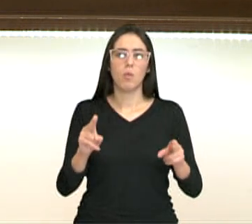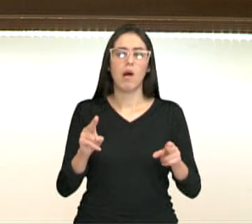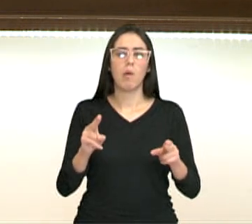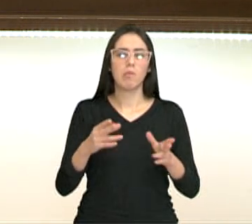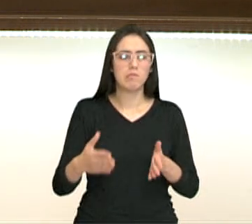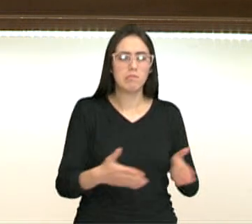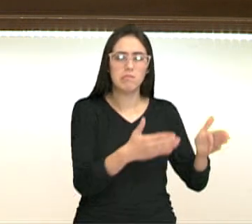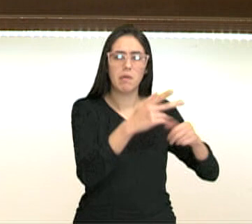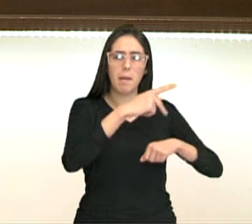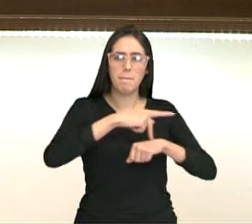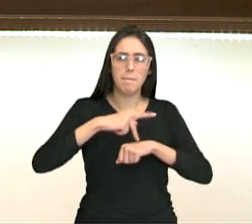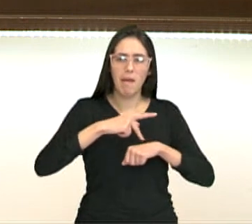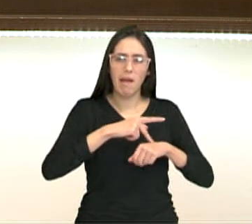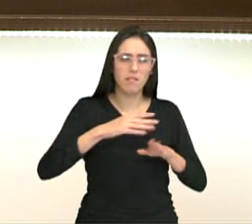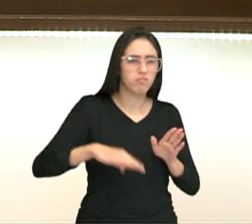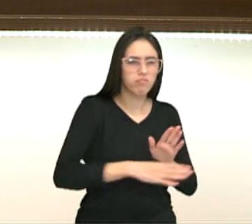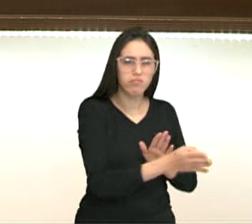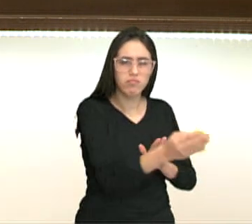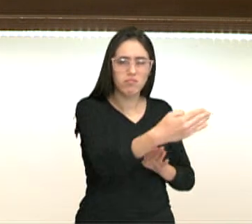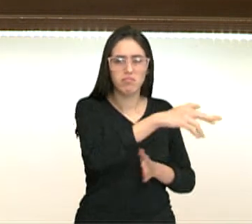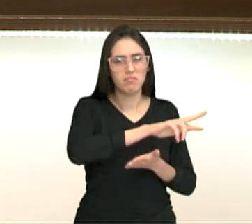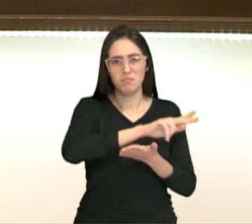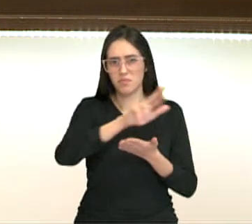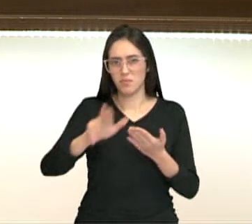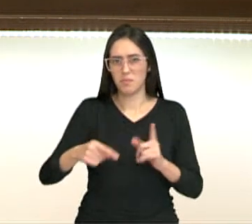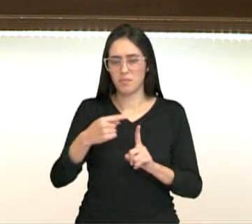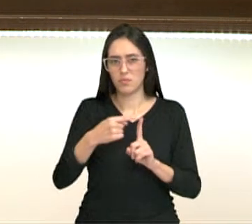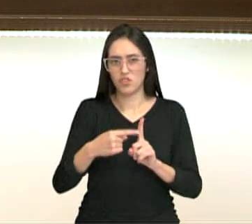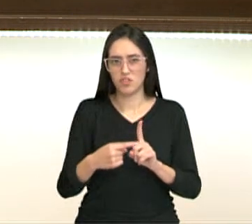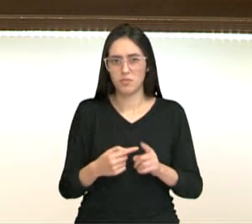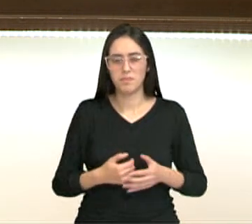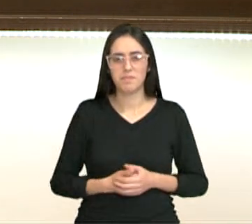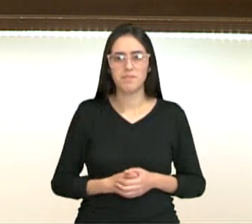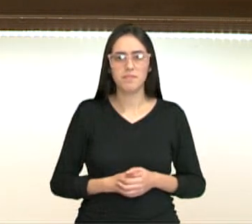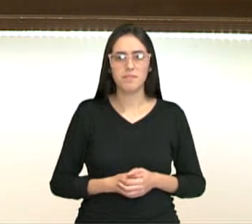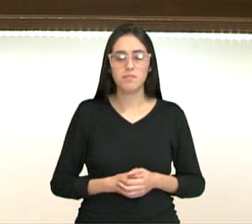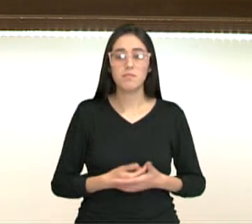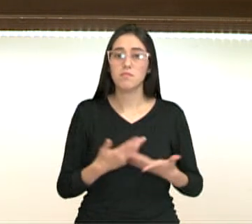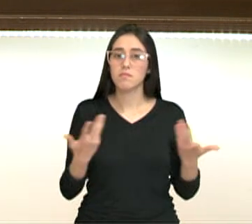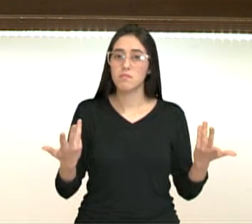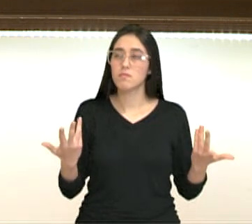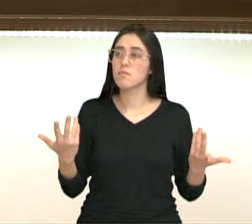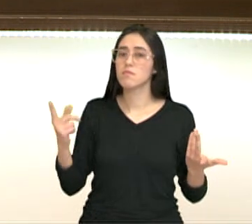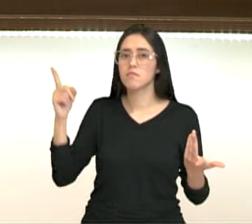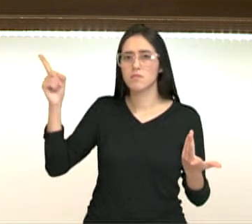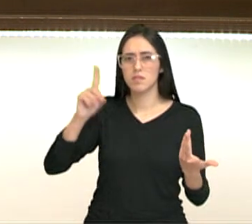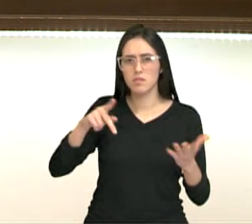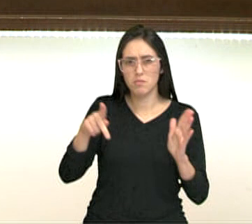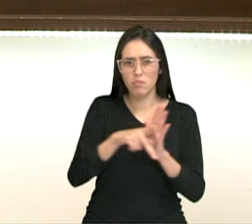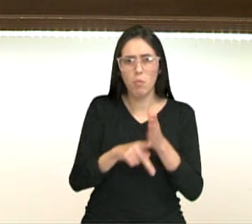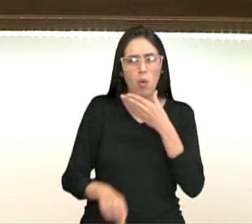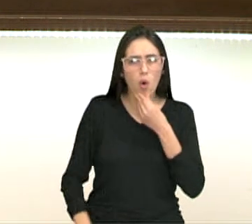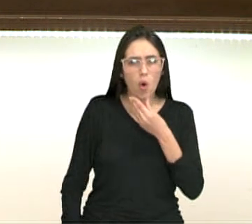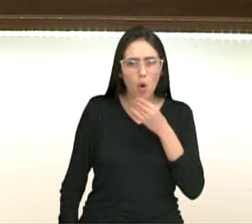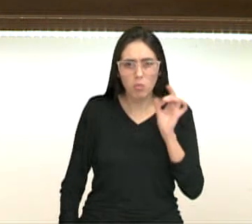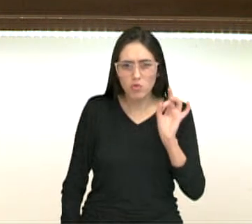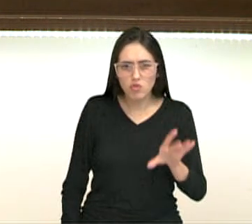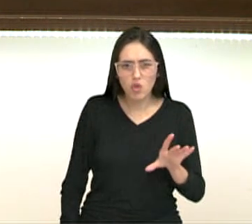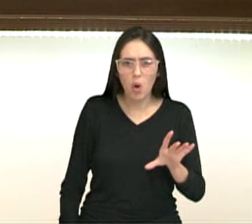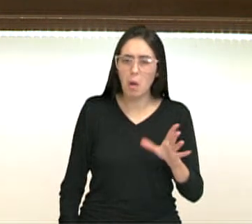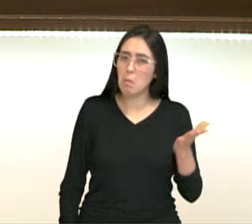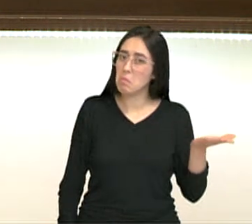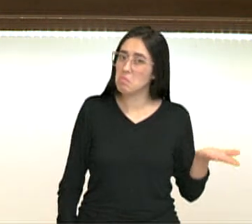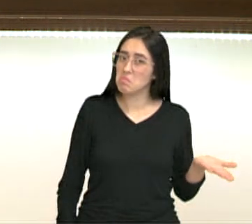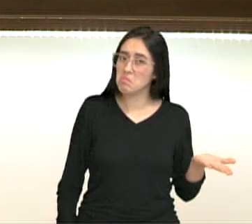com pedregulhos, entre outros obstáculos. É um esporte somente masculino? Será,